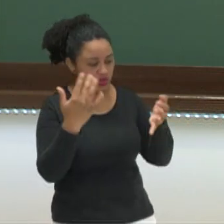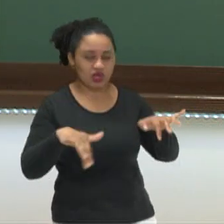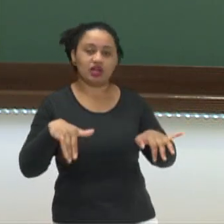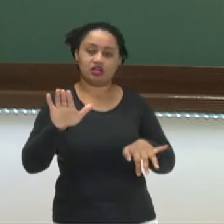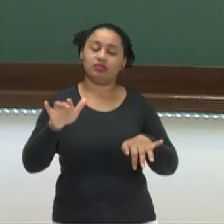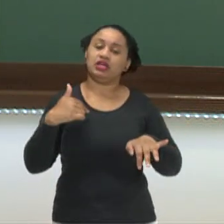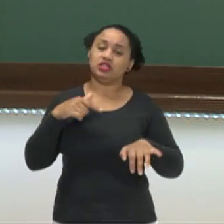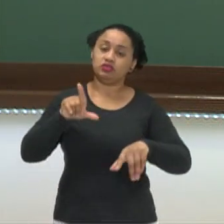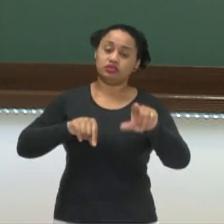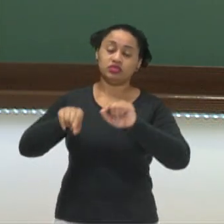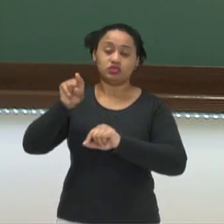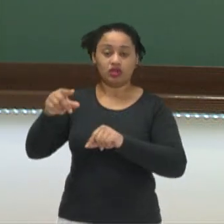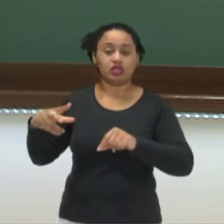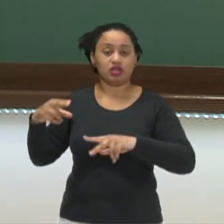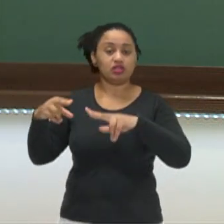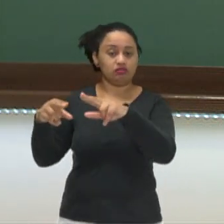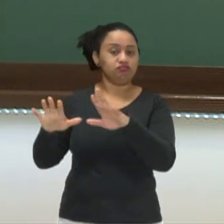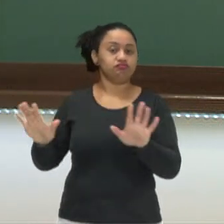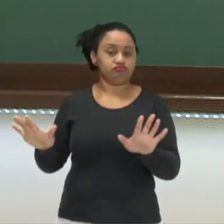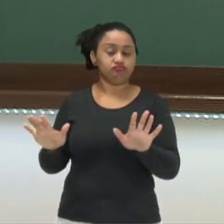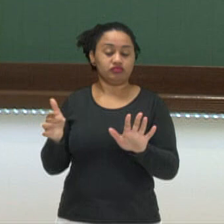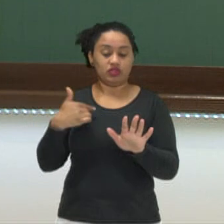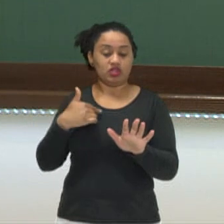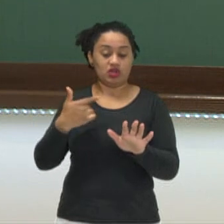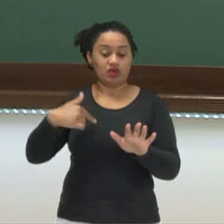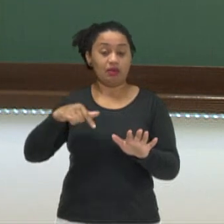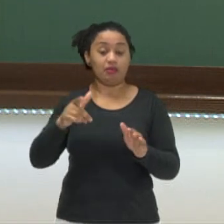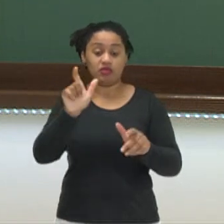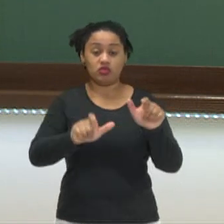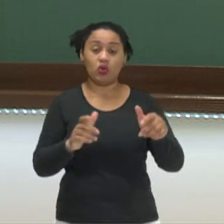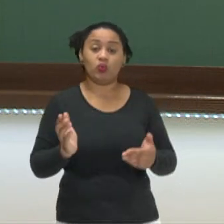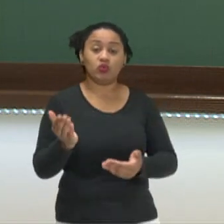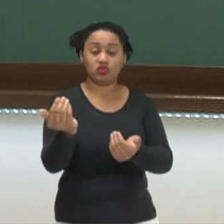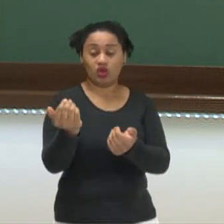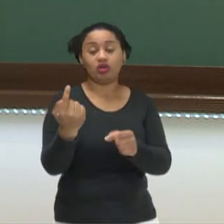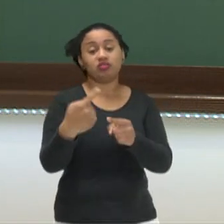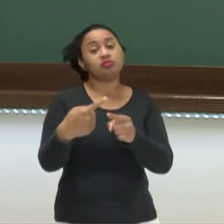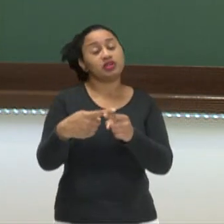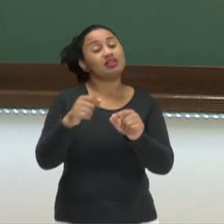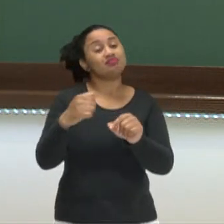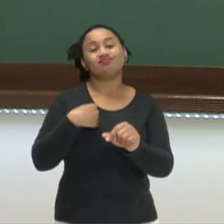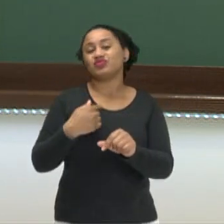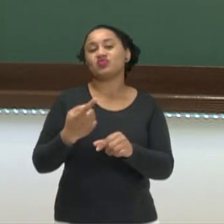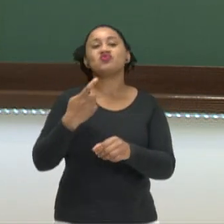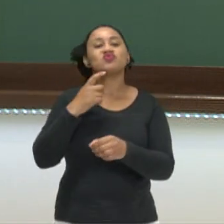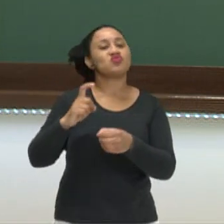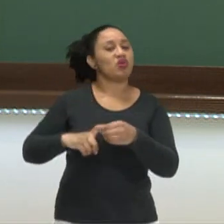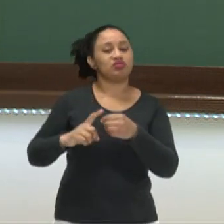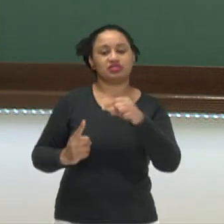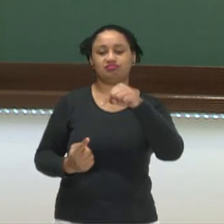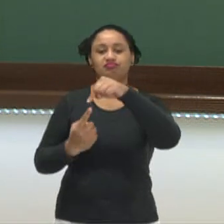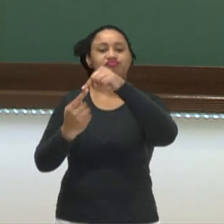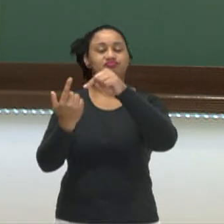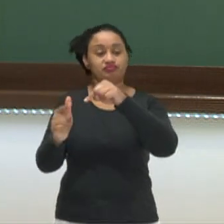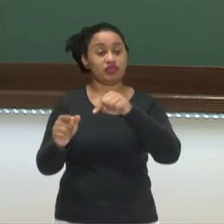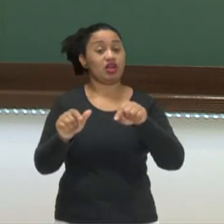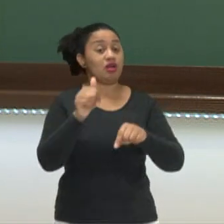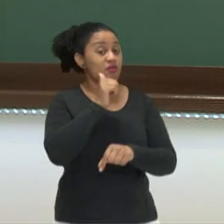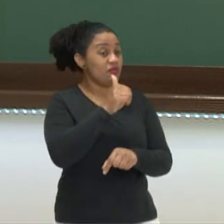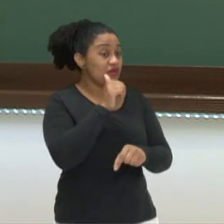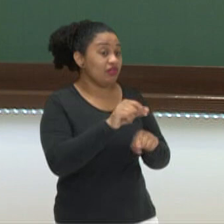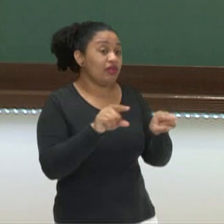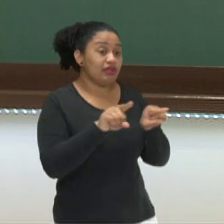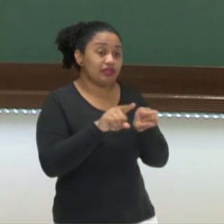escolher esse método aqui, tá? Não é pra gente jovem, porque pode ser irreversível, E na mulher a mesma